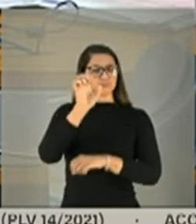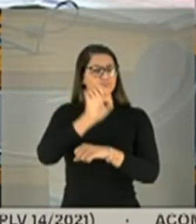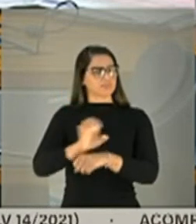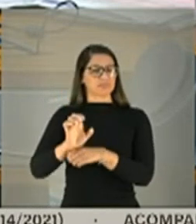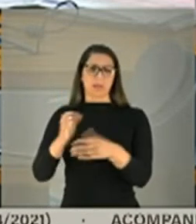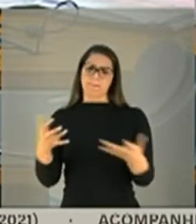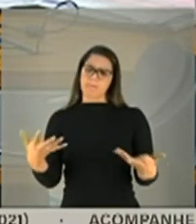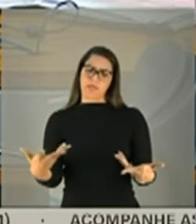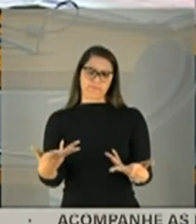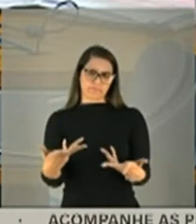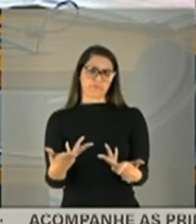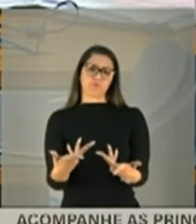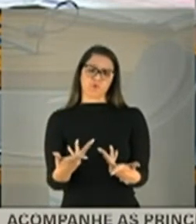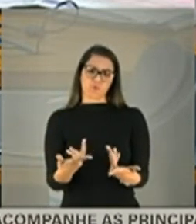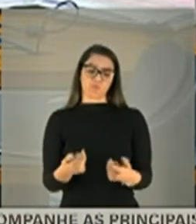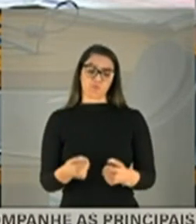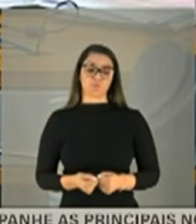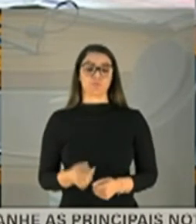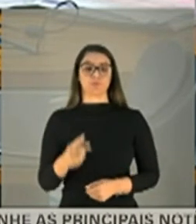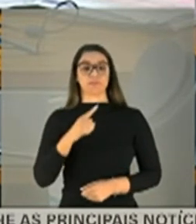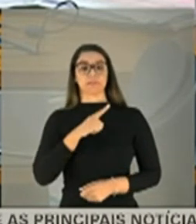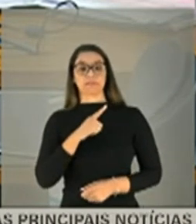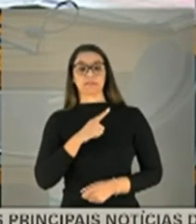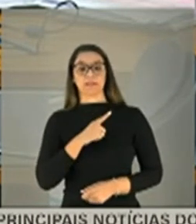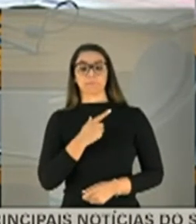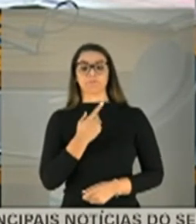maravilhoso, senhor, que tem